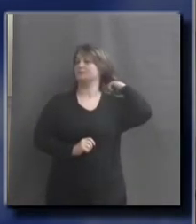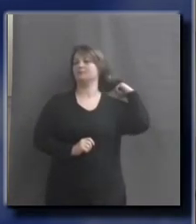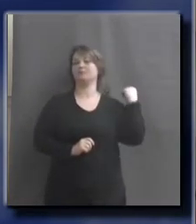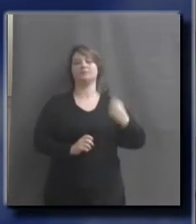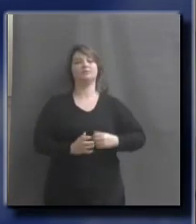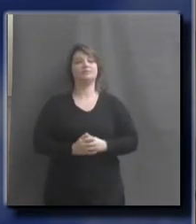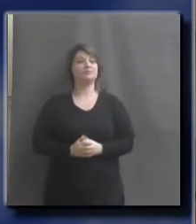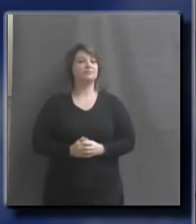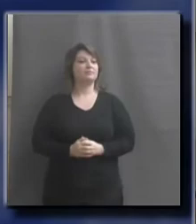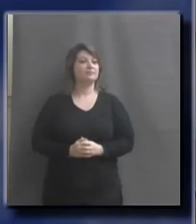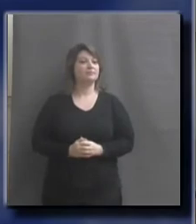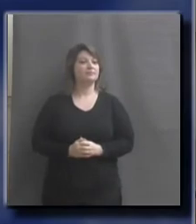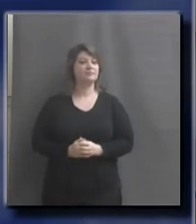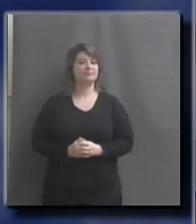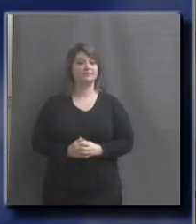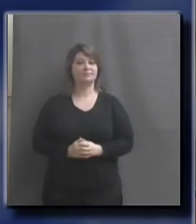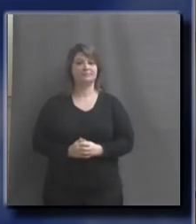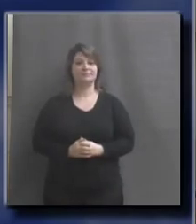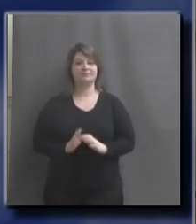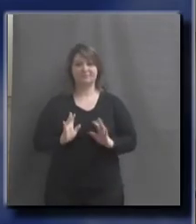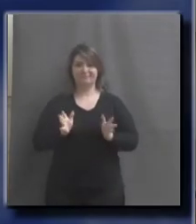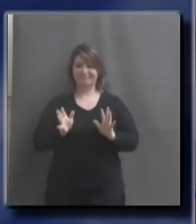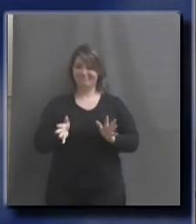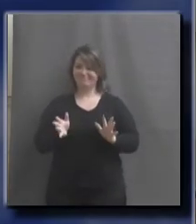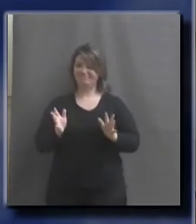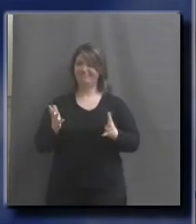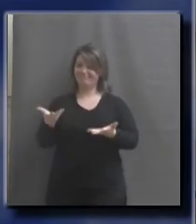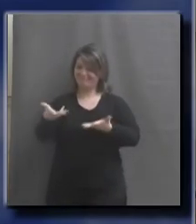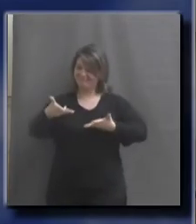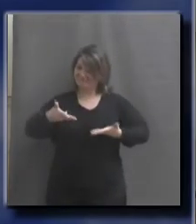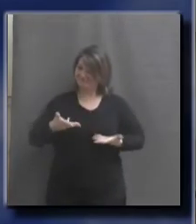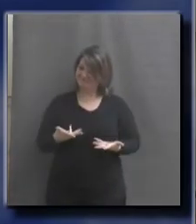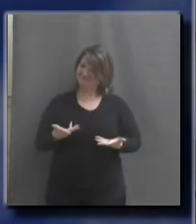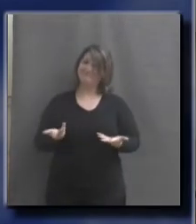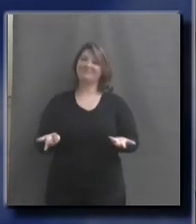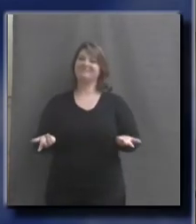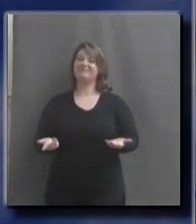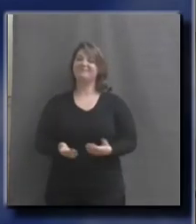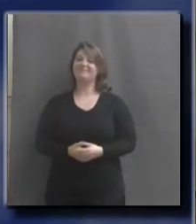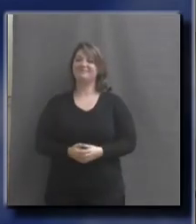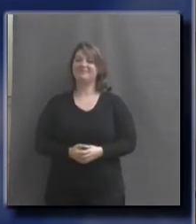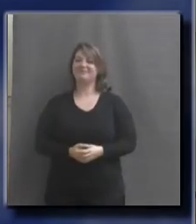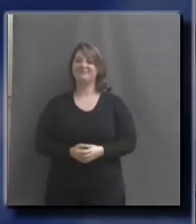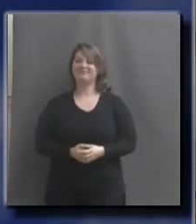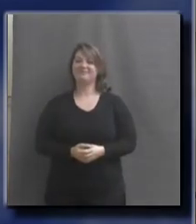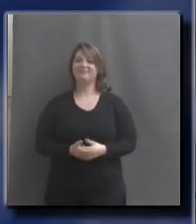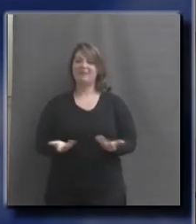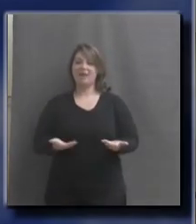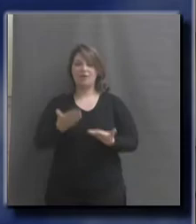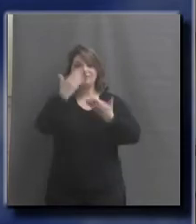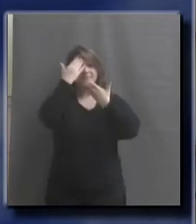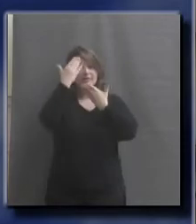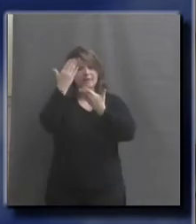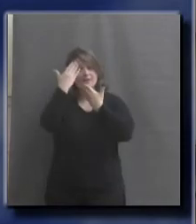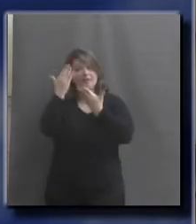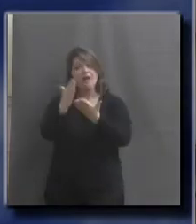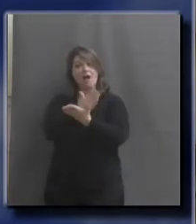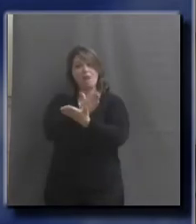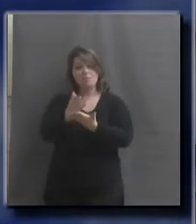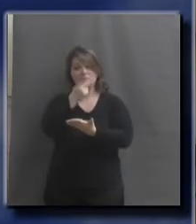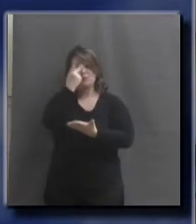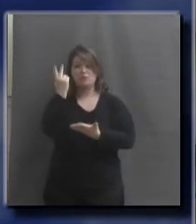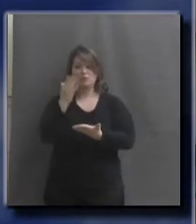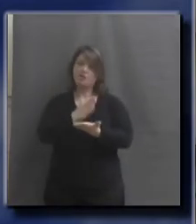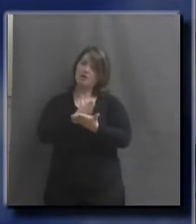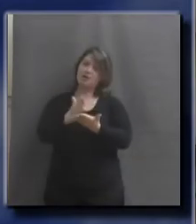Bom, então, já dei as boas-vindas a vocês, mas eu gostaria de fazer alguns agradecimentos, né,